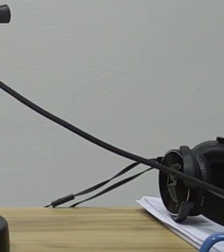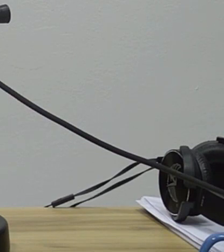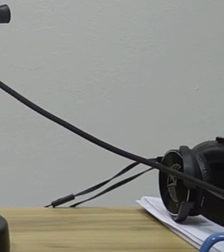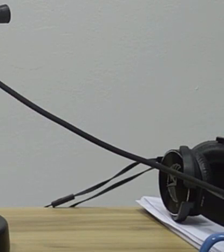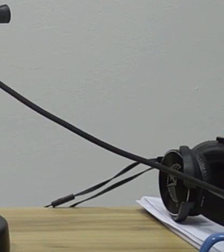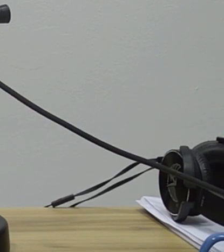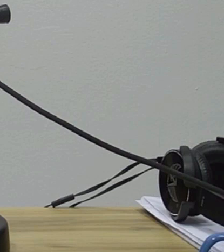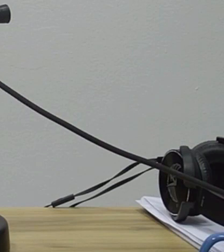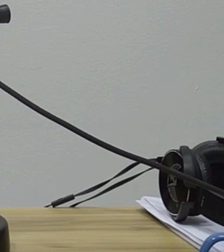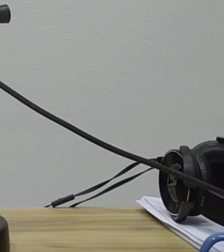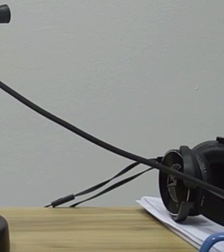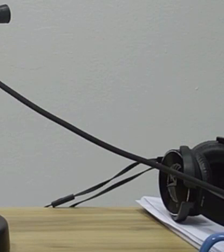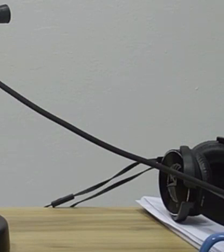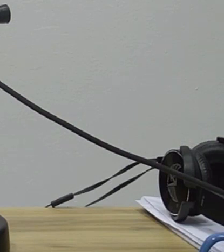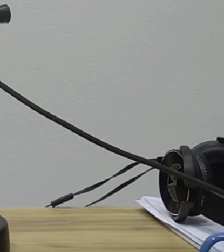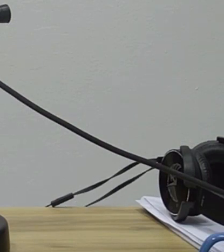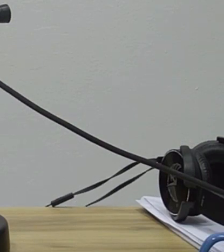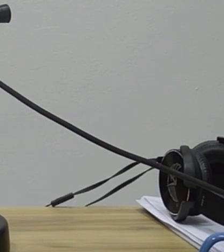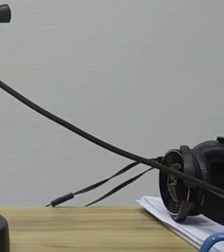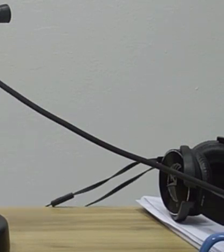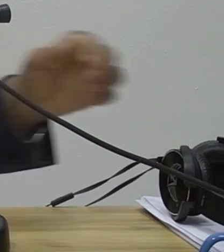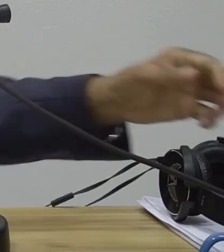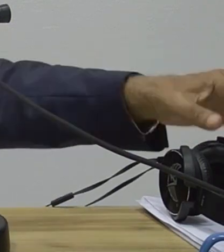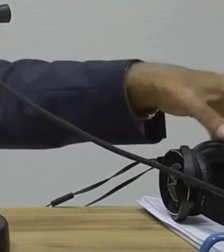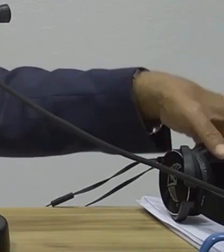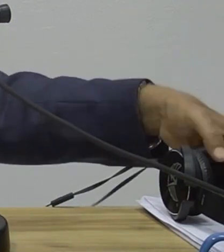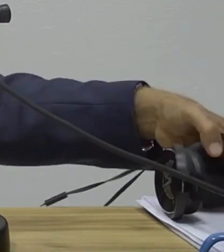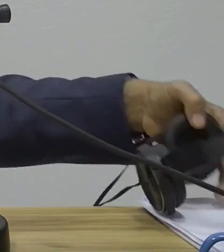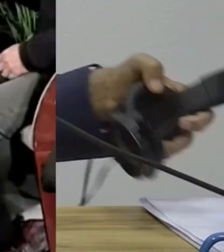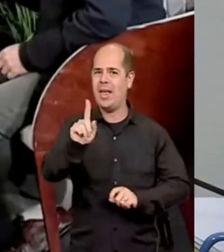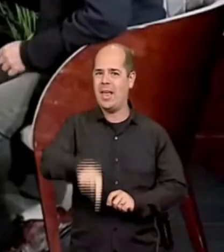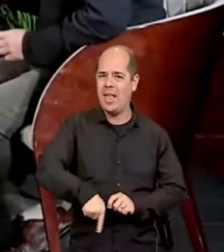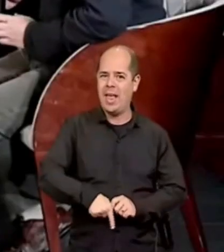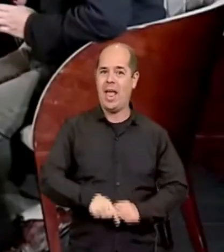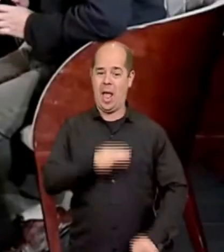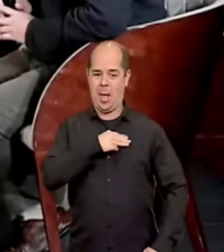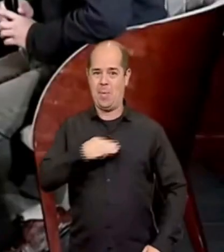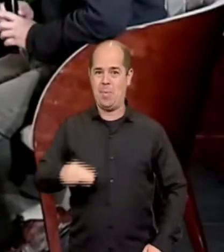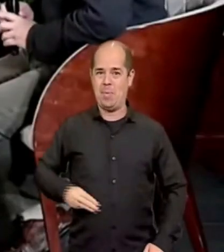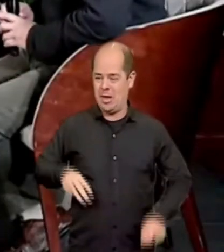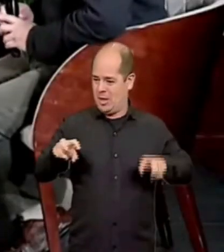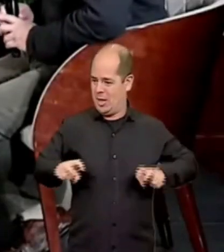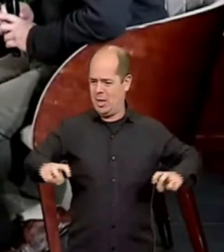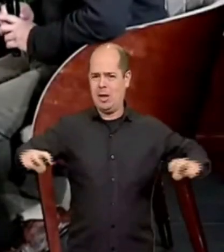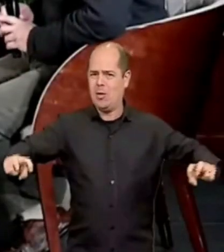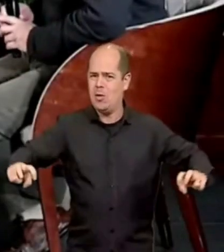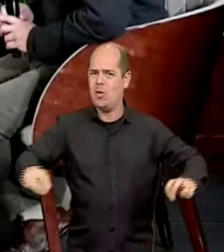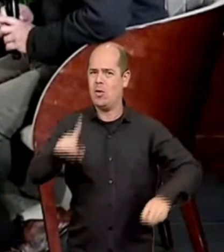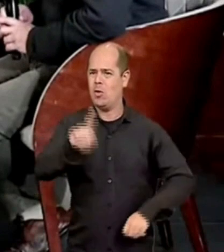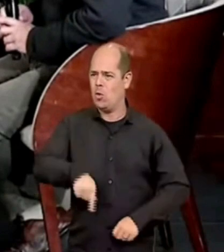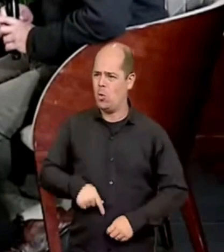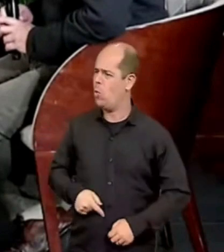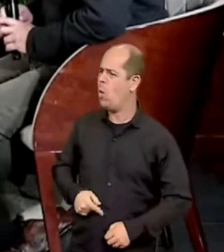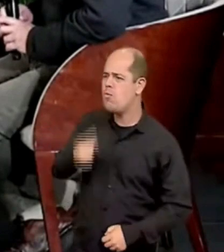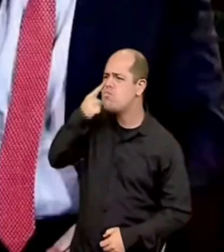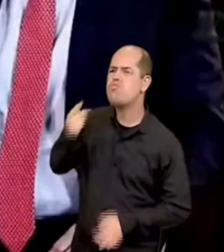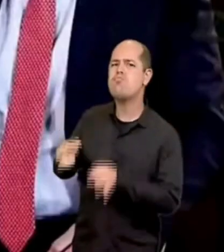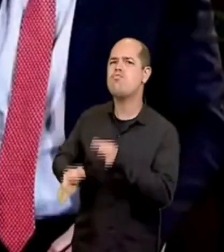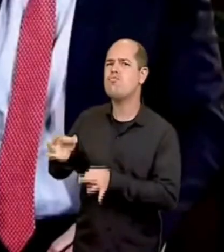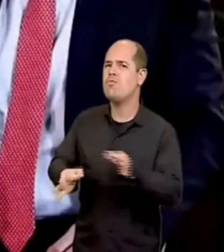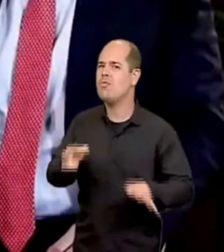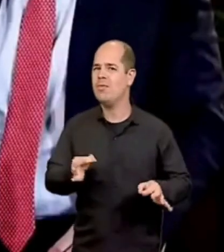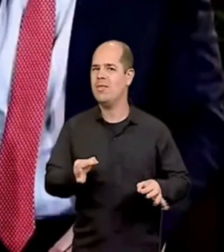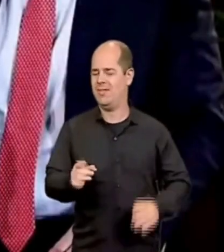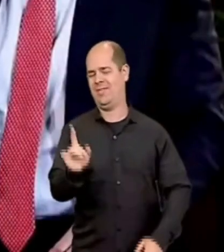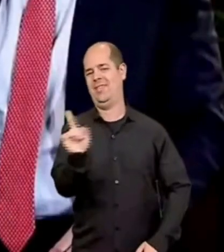ministro Haddad. Vamos ouvi-los. O programa vai ser diferente porque depois de nós visitarmos